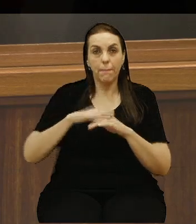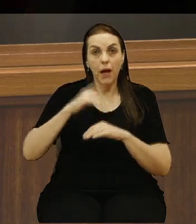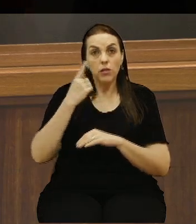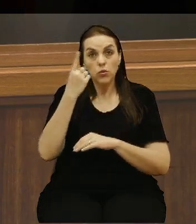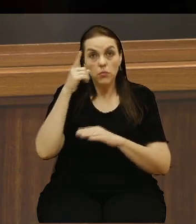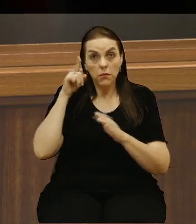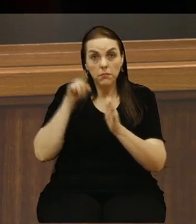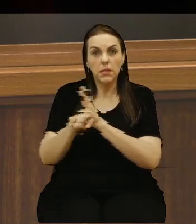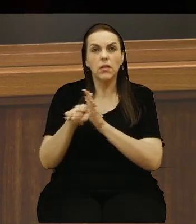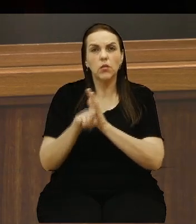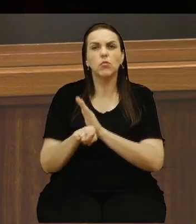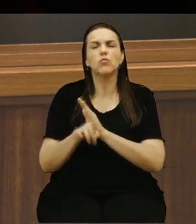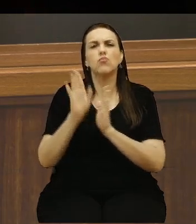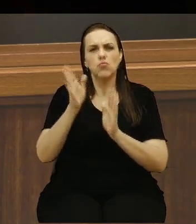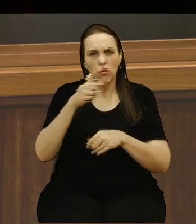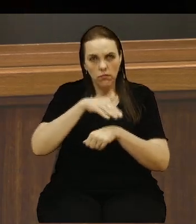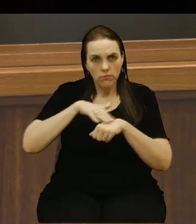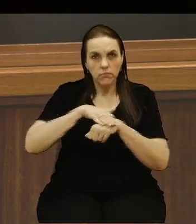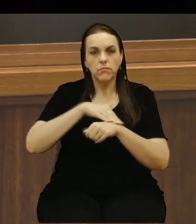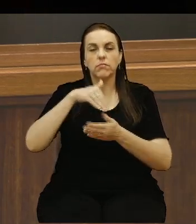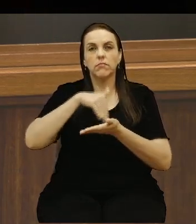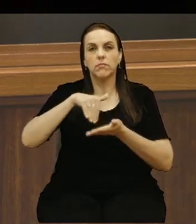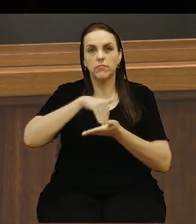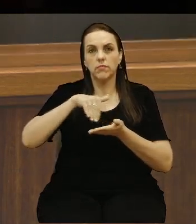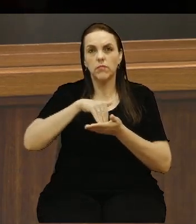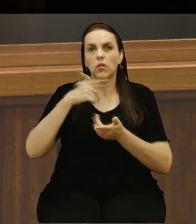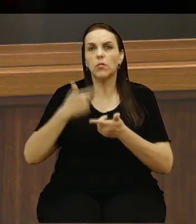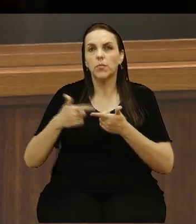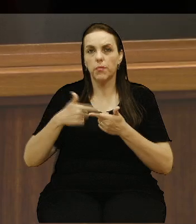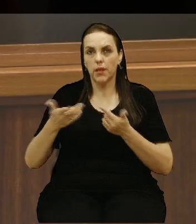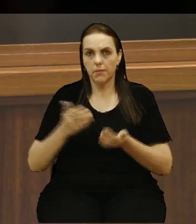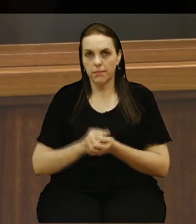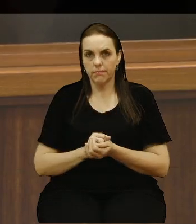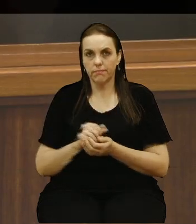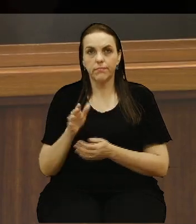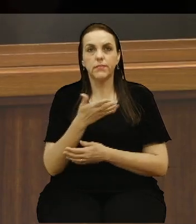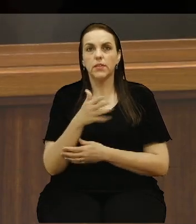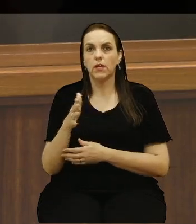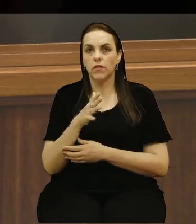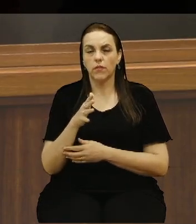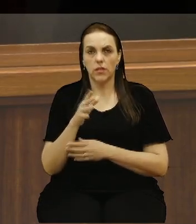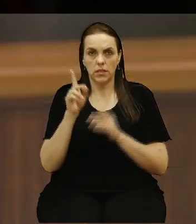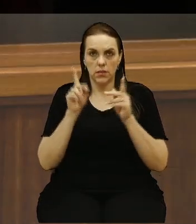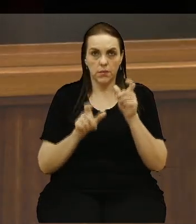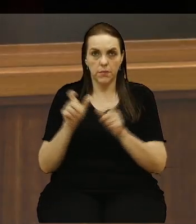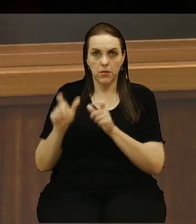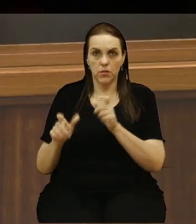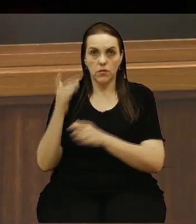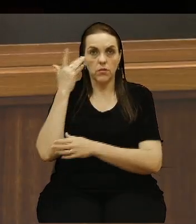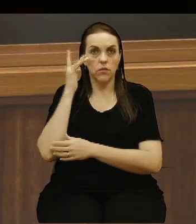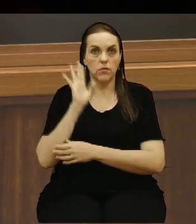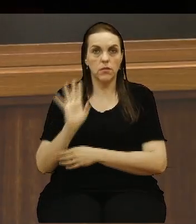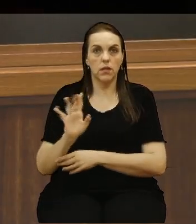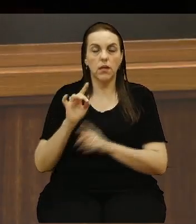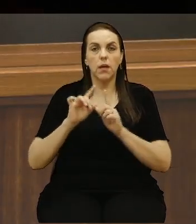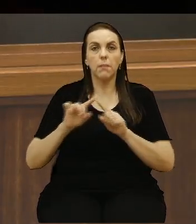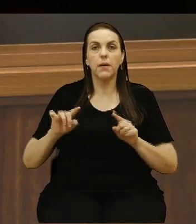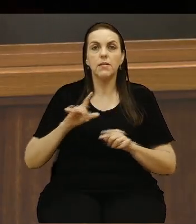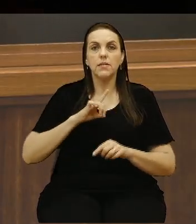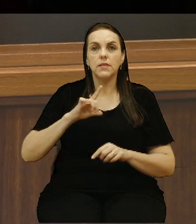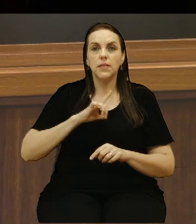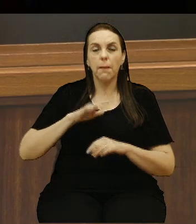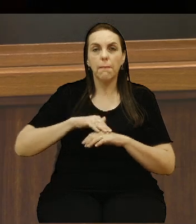questionar. Eu já falei com o secretário, mas qual é o problema? Talvez nem todo mundo saiba, mas tem mais de